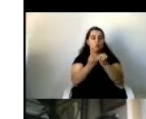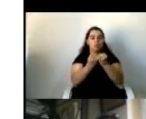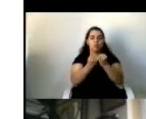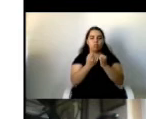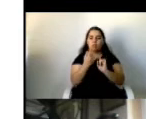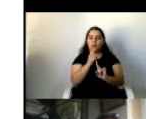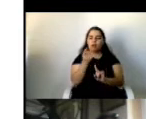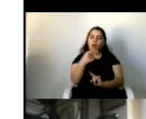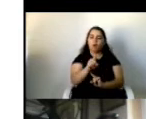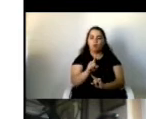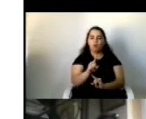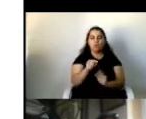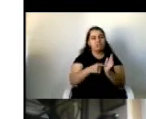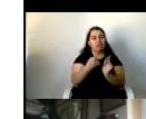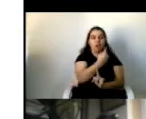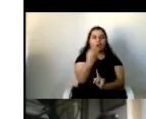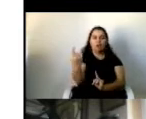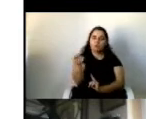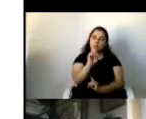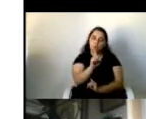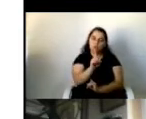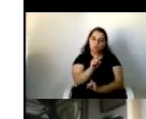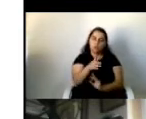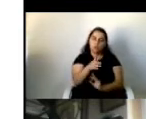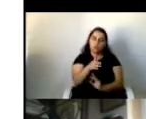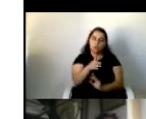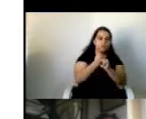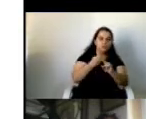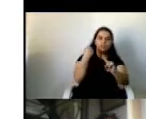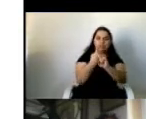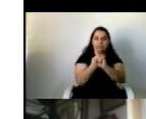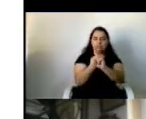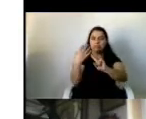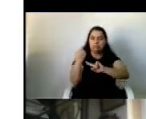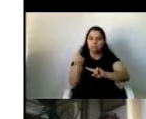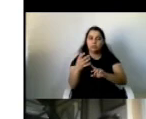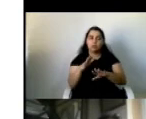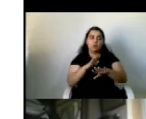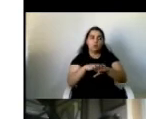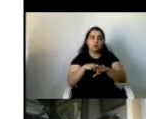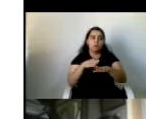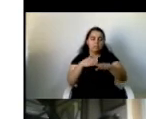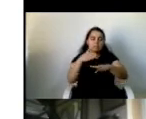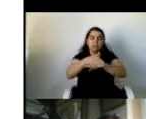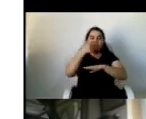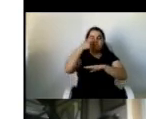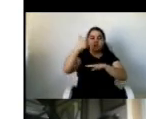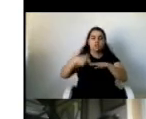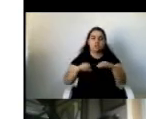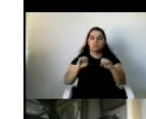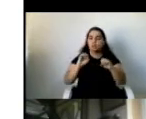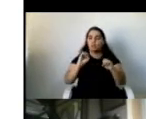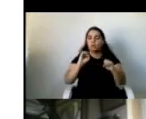uma grande dificuldade em aceder aos serviços e aos equipamentos que existem, acessibilidade física, porque não têm transporte para